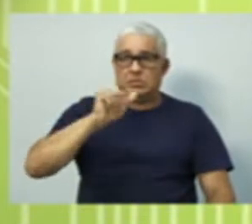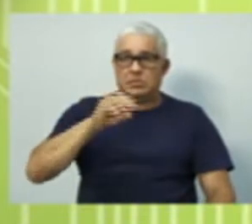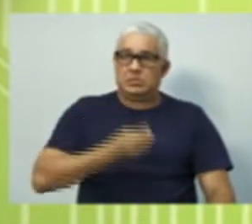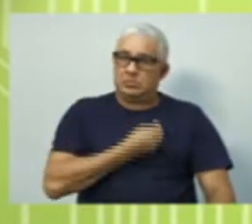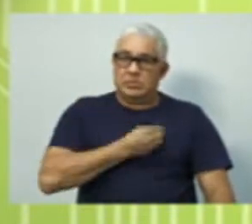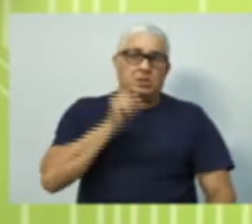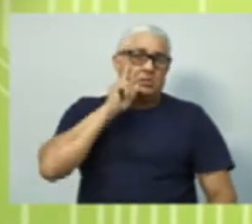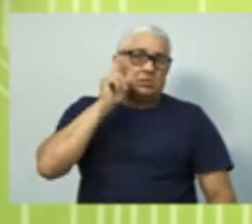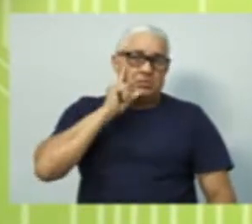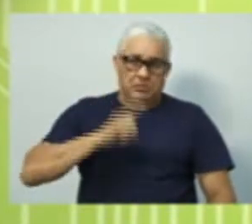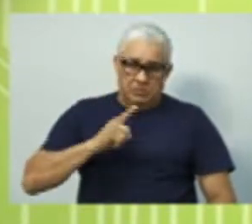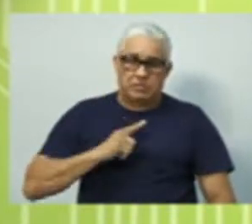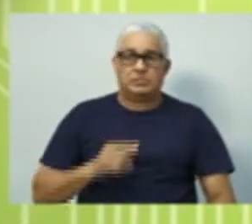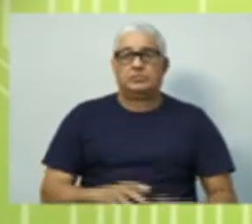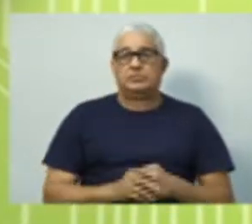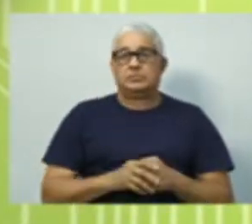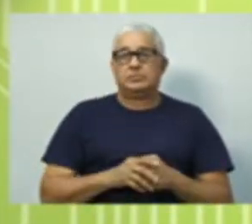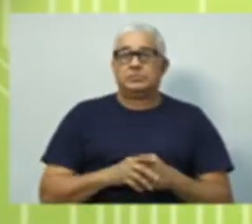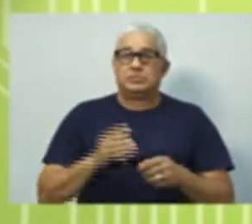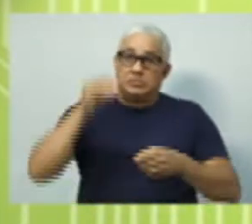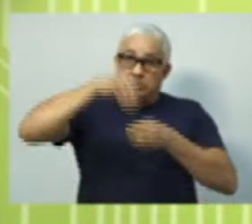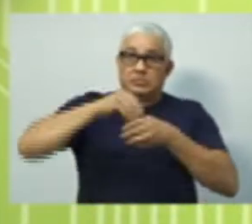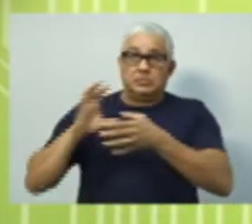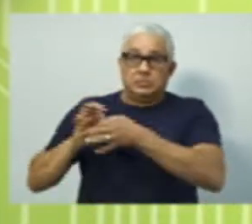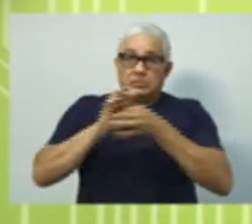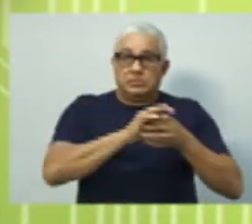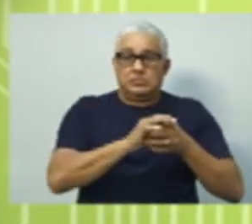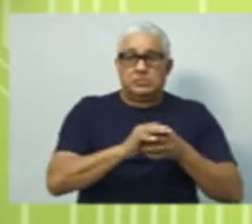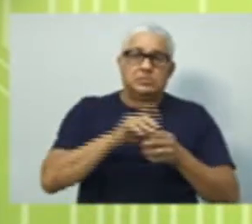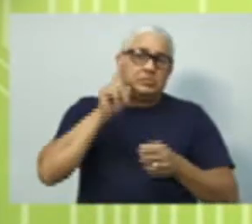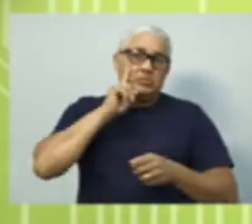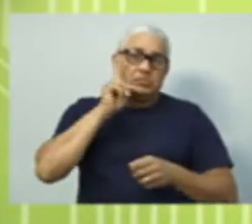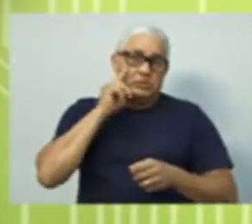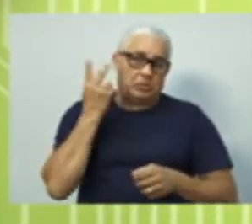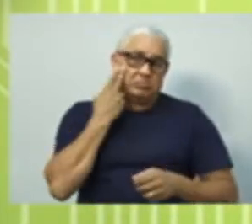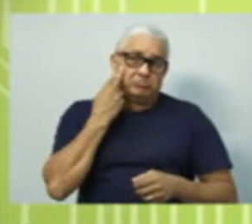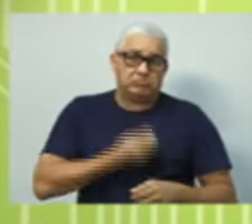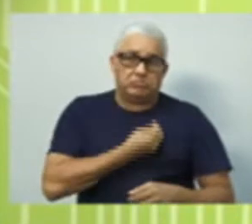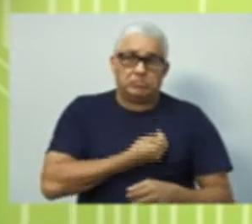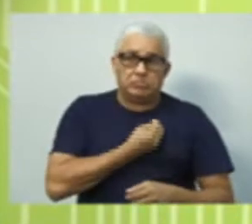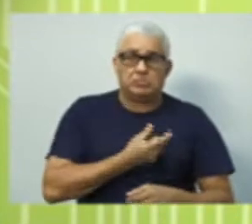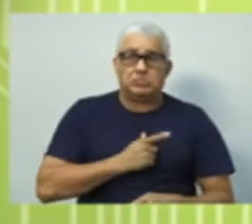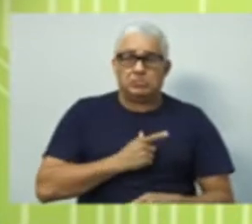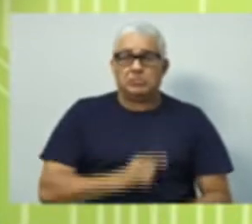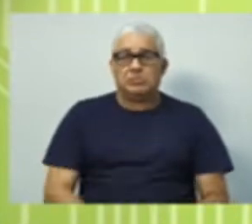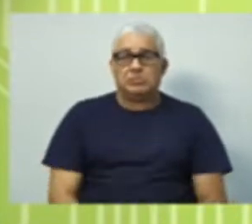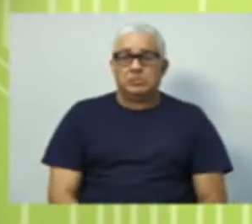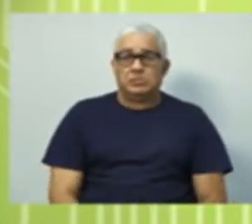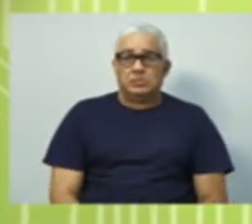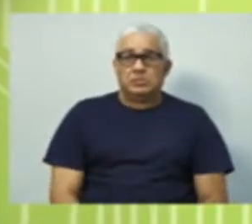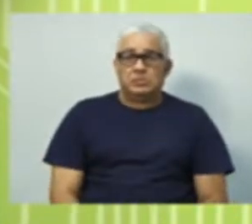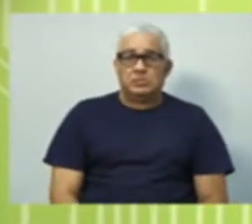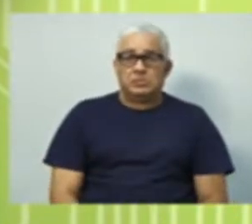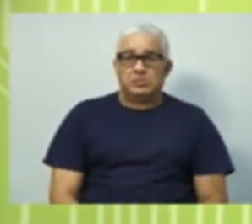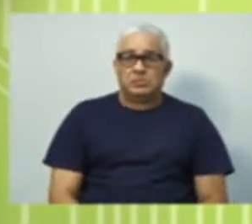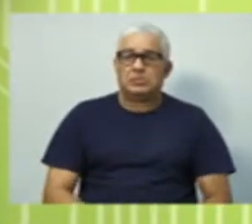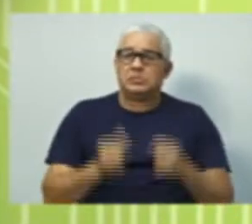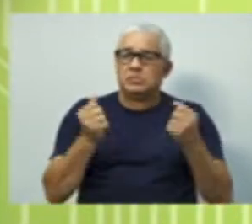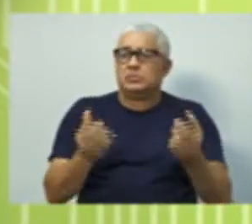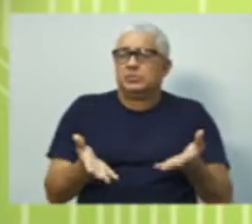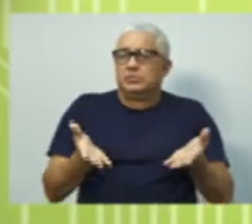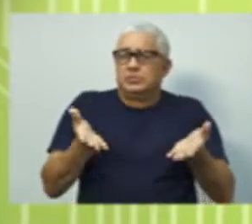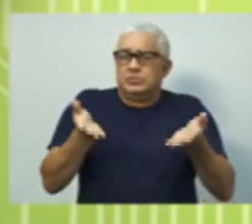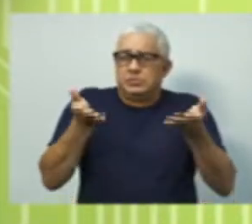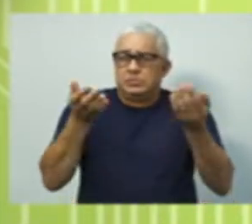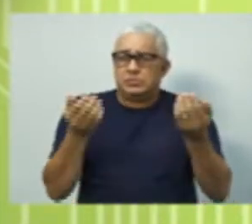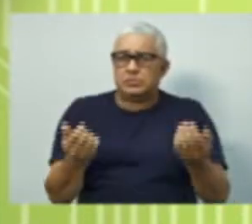vida, do nosso dia a dia e compõe a nossa rotina, tá certo? Então, vai ser uma aula bem agradável, vocês vão ver